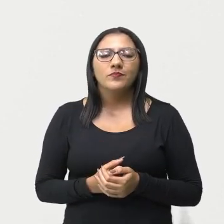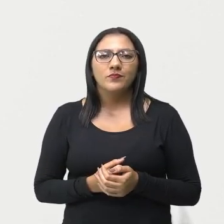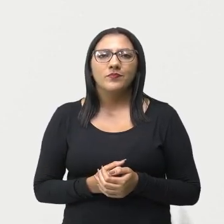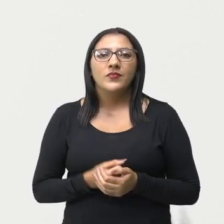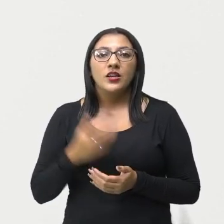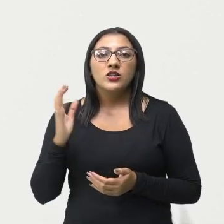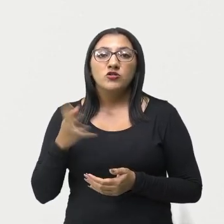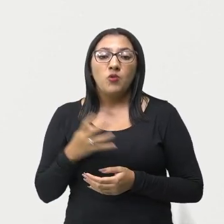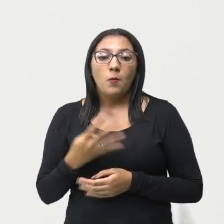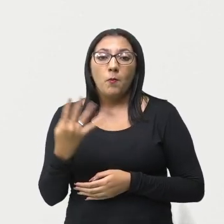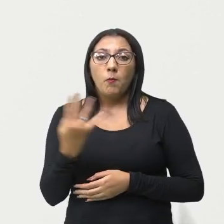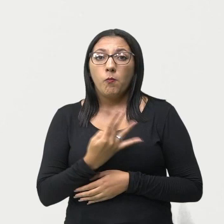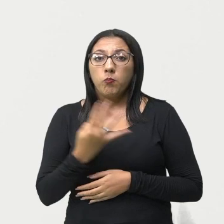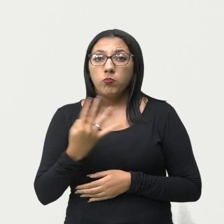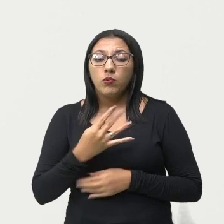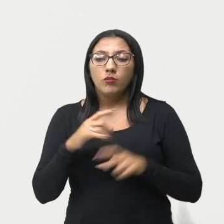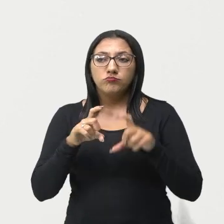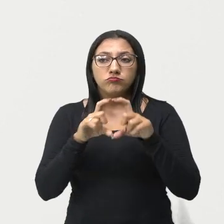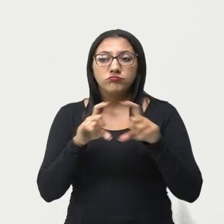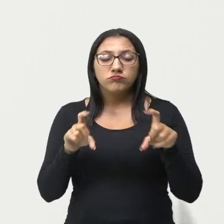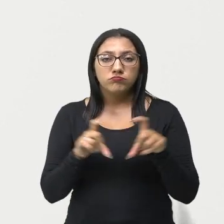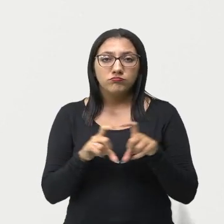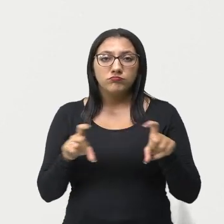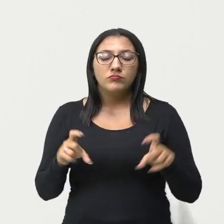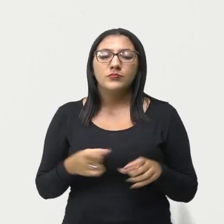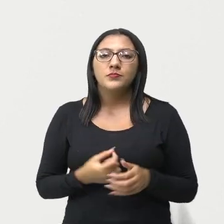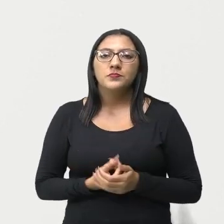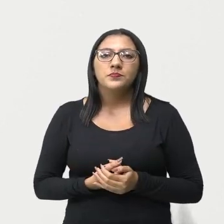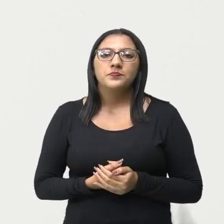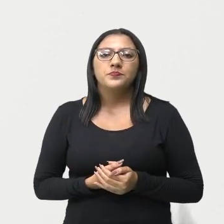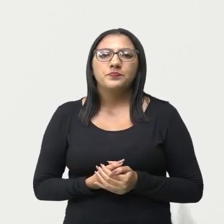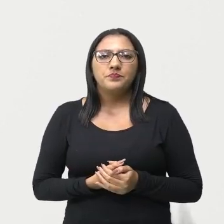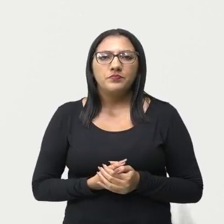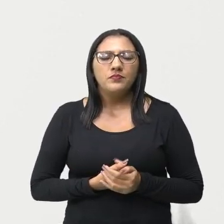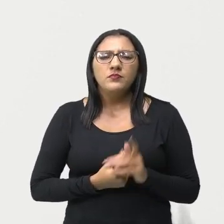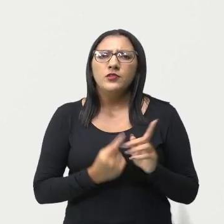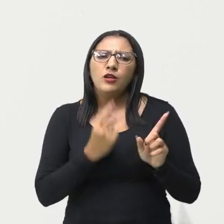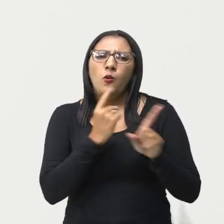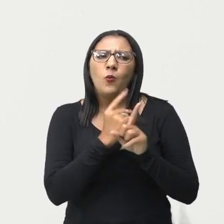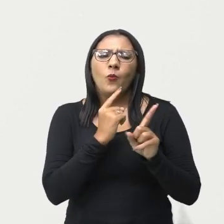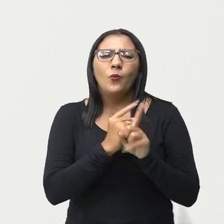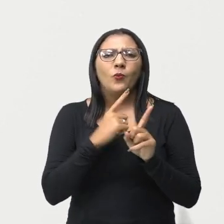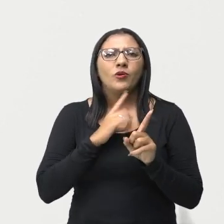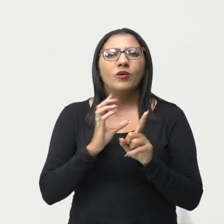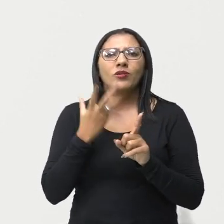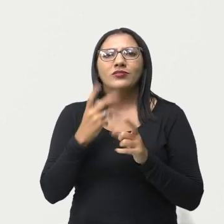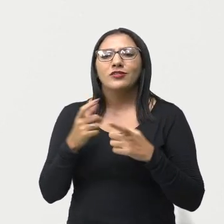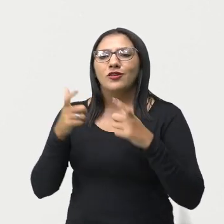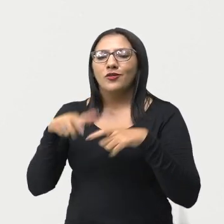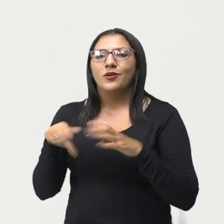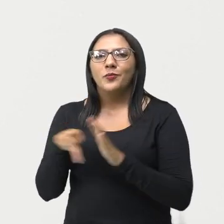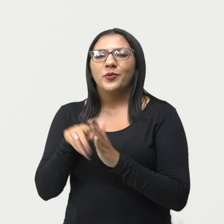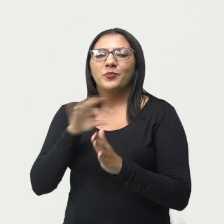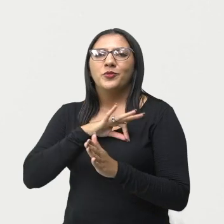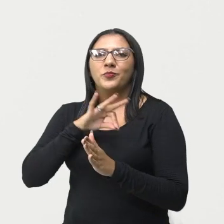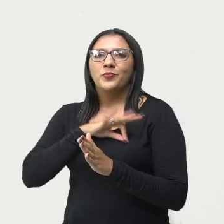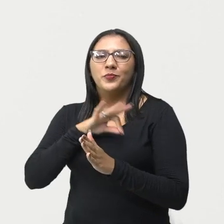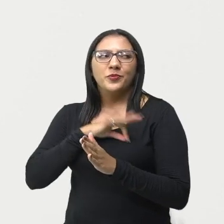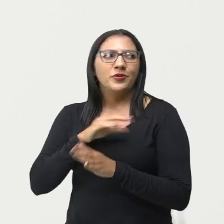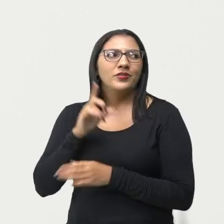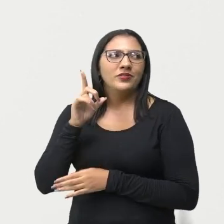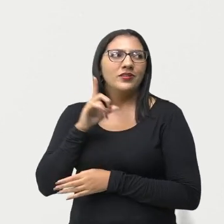já para o quarto parágrafo, nosso último parágrafo. O reencontro ocorreu em uma delegacia de polícia em Henan,